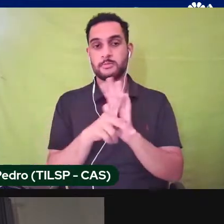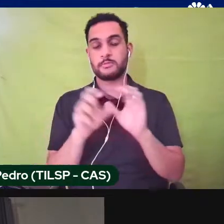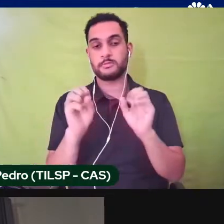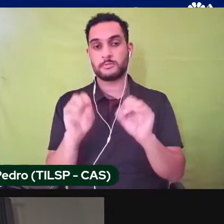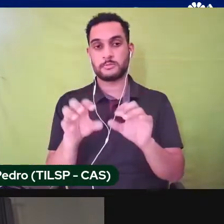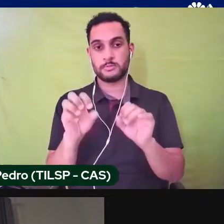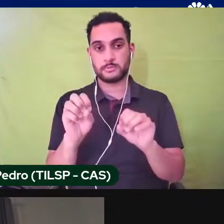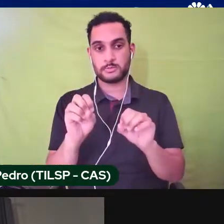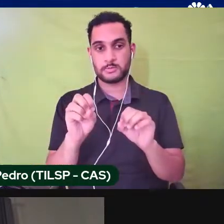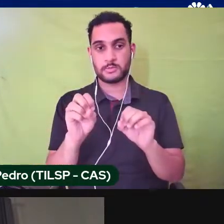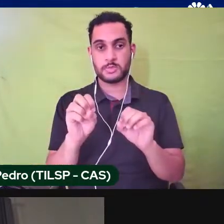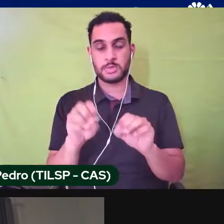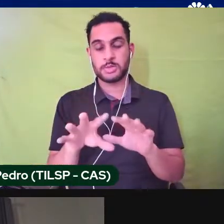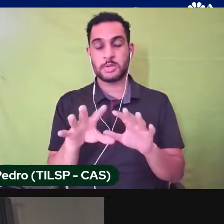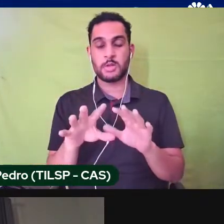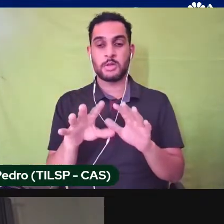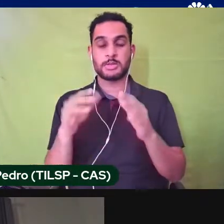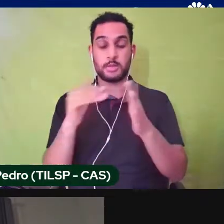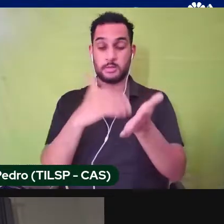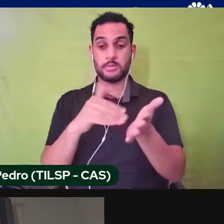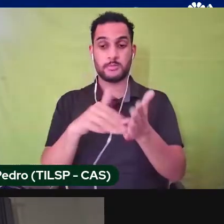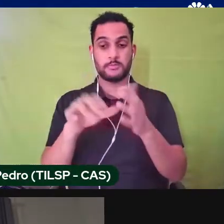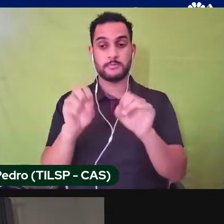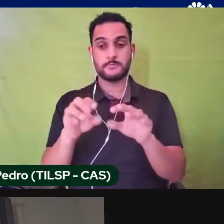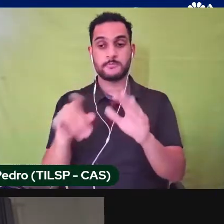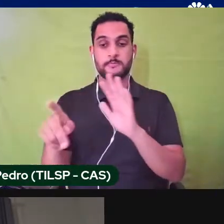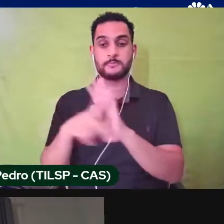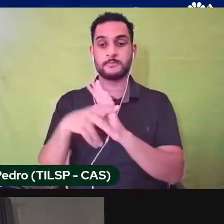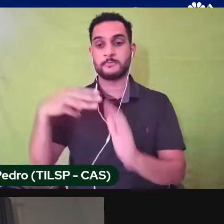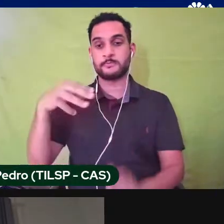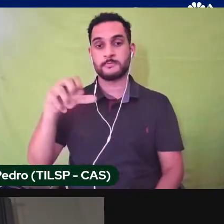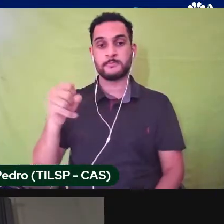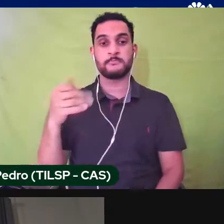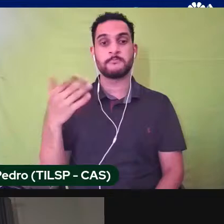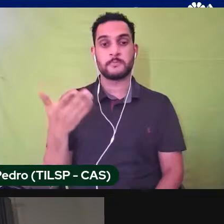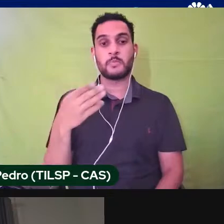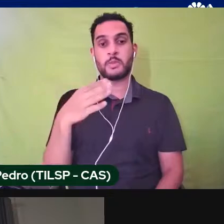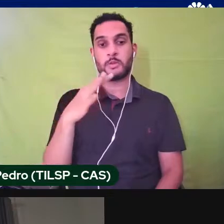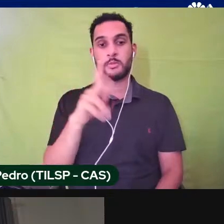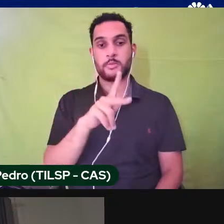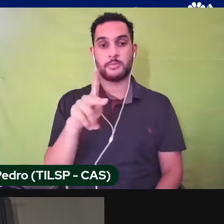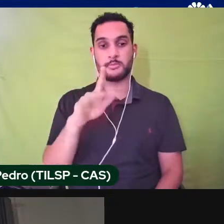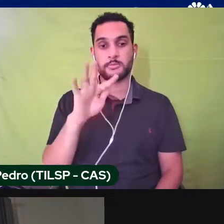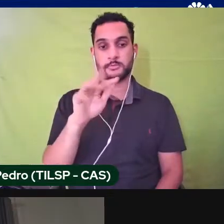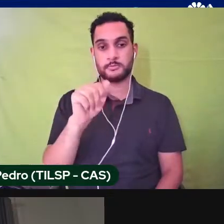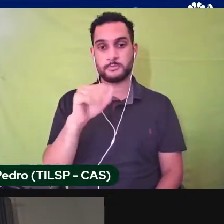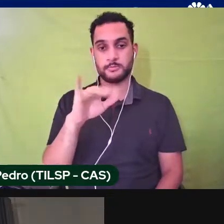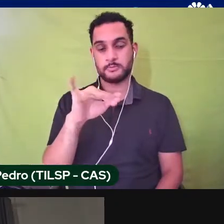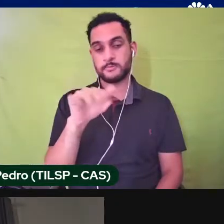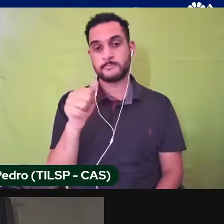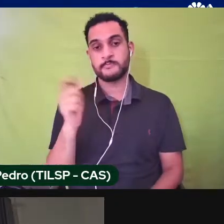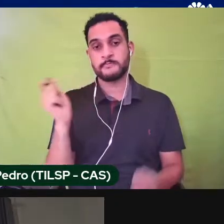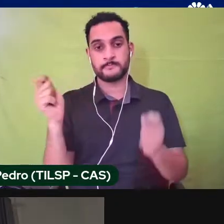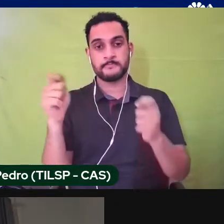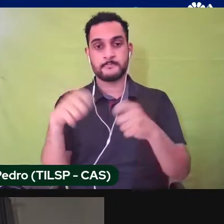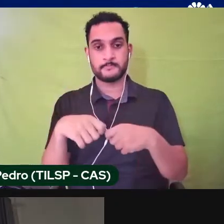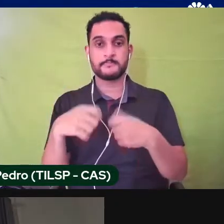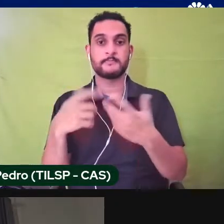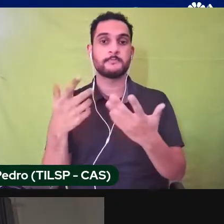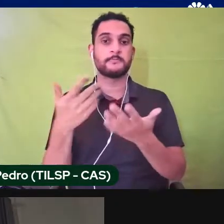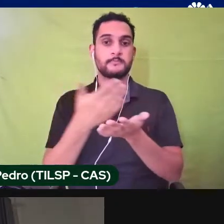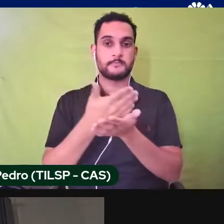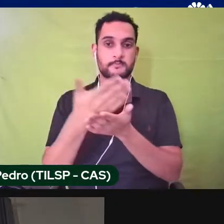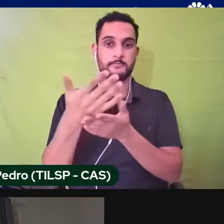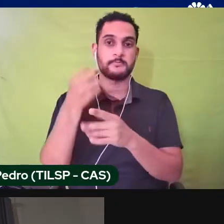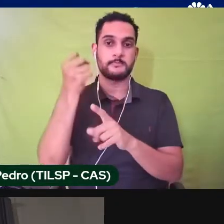de Mato Grosso do Sul. Nós passamos para você, Fabiana, professora Fabiana, para que você possa dar início à